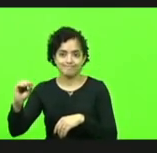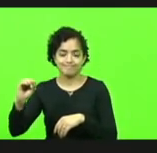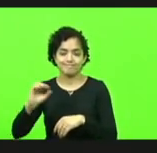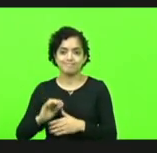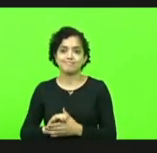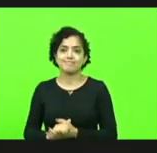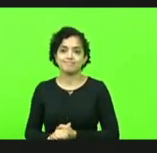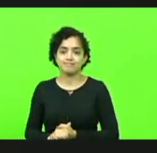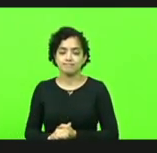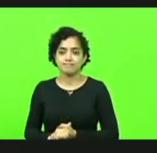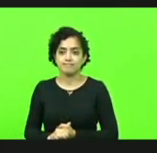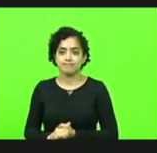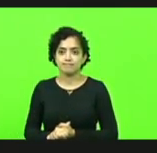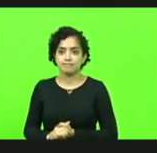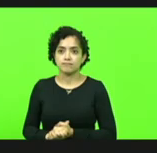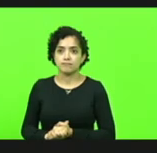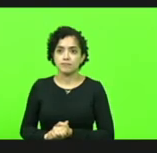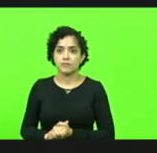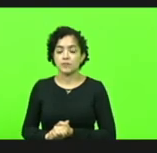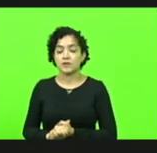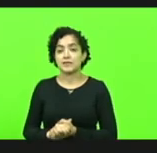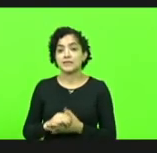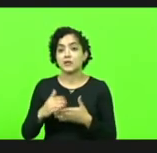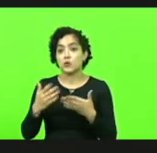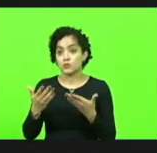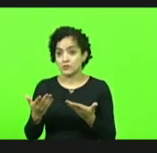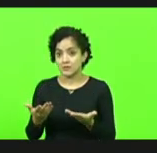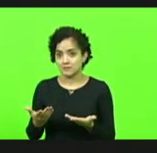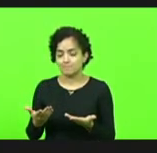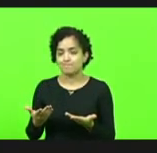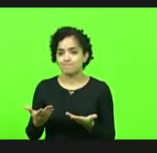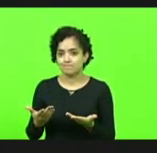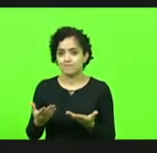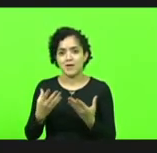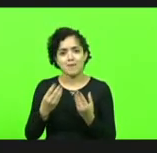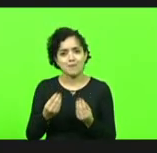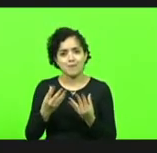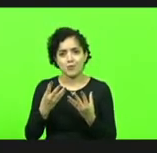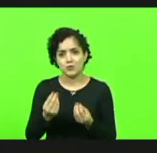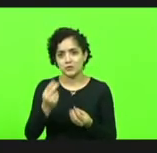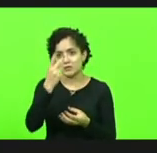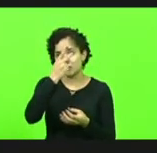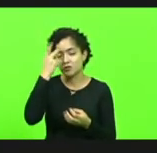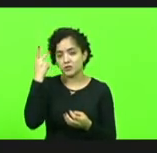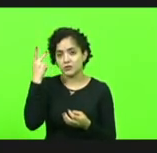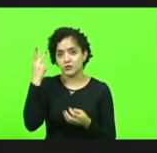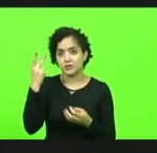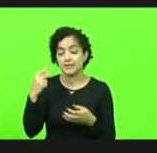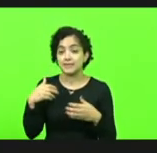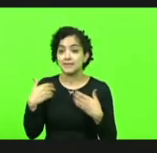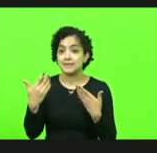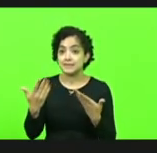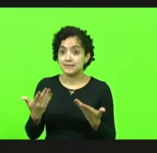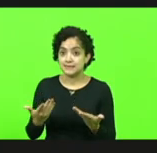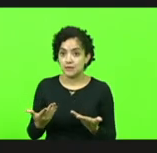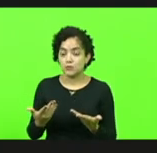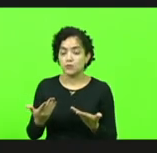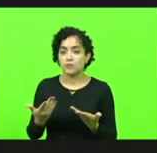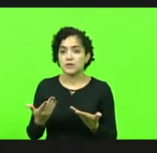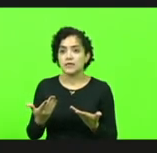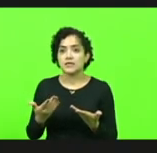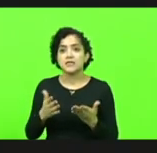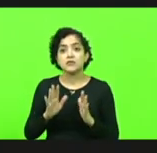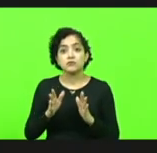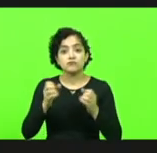ocupacionais. Ou seja, é muita gente. Então, além de tudo que já